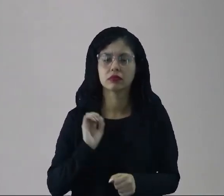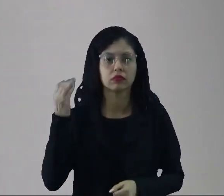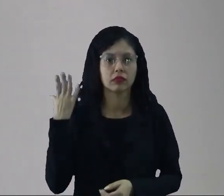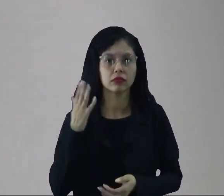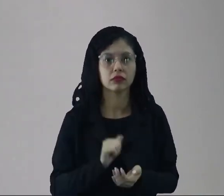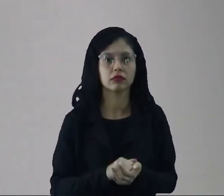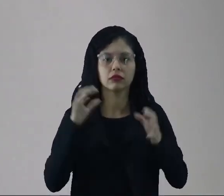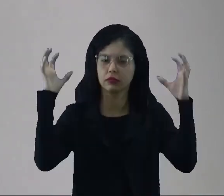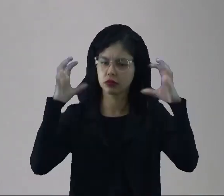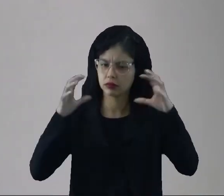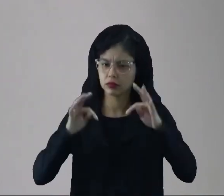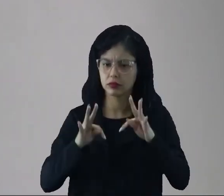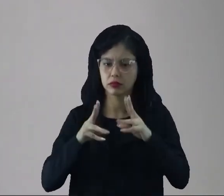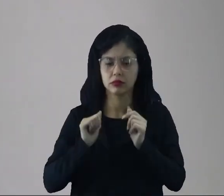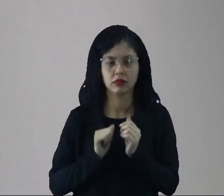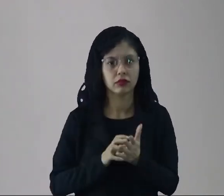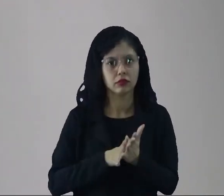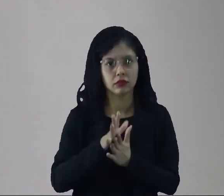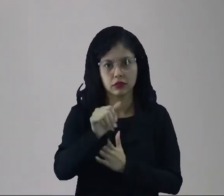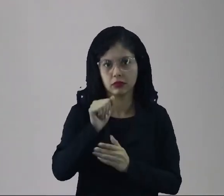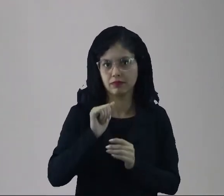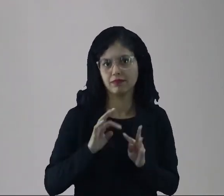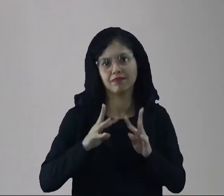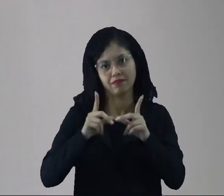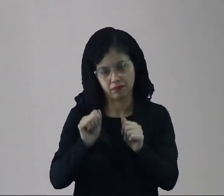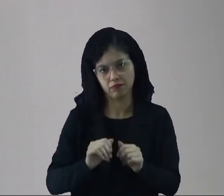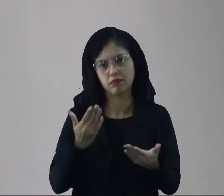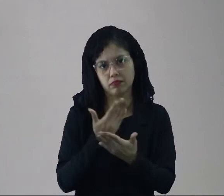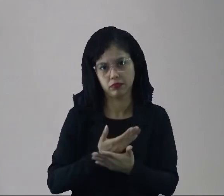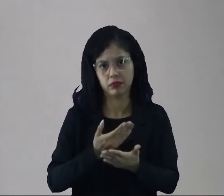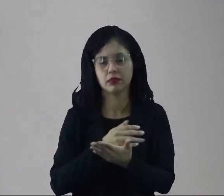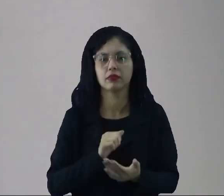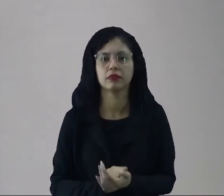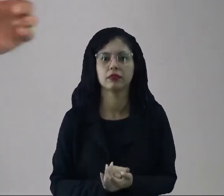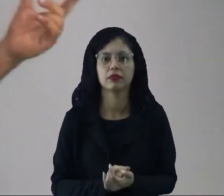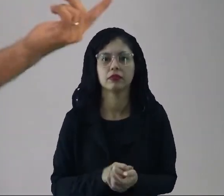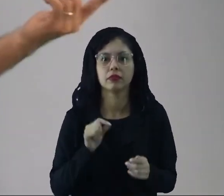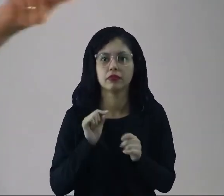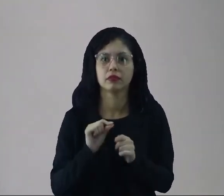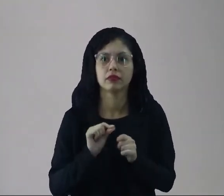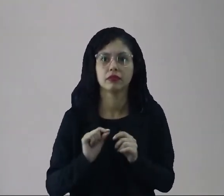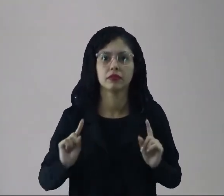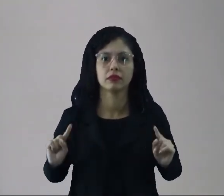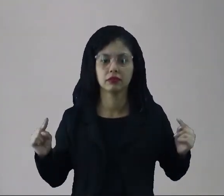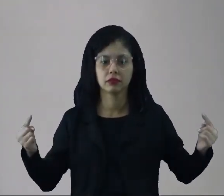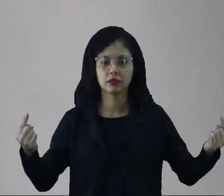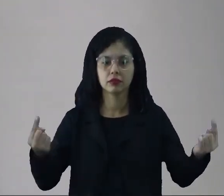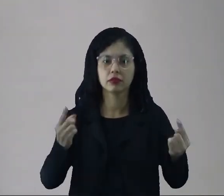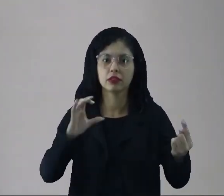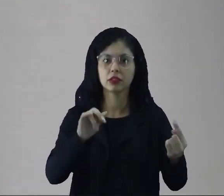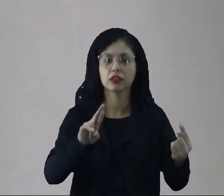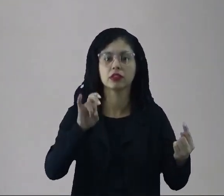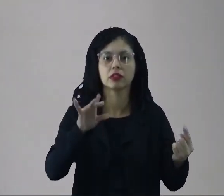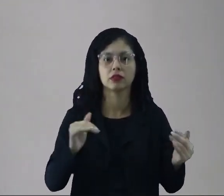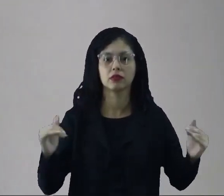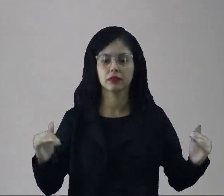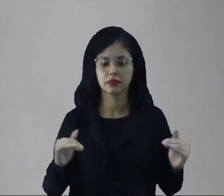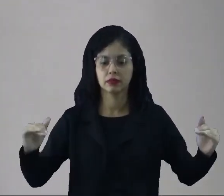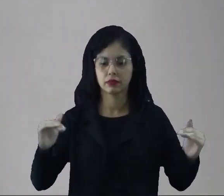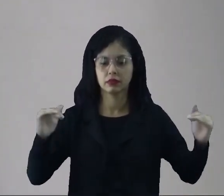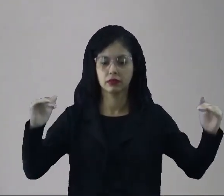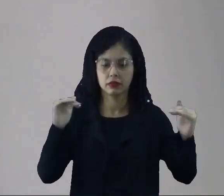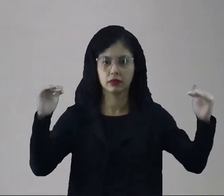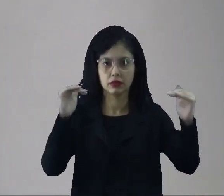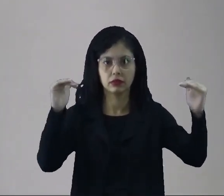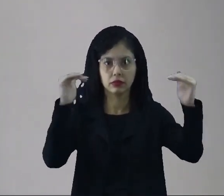a chuva e leve tudo ou lave toda a cultura que está sendo cultivada? São feitas curvas de níveis, ou seja, degraus